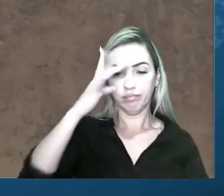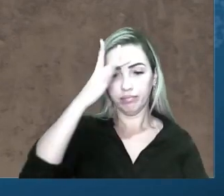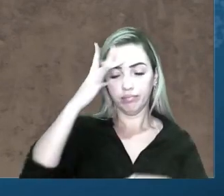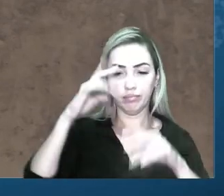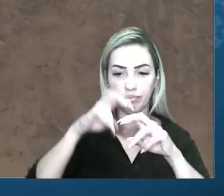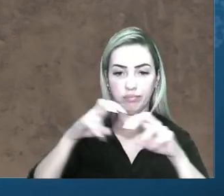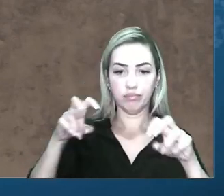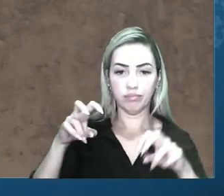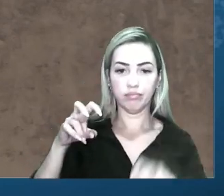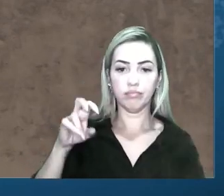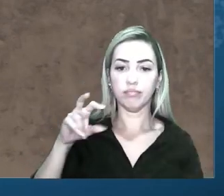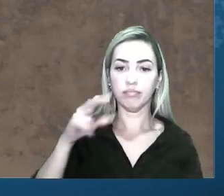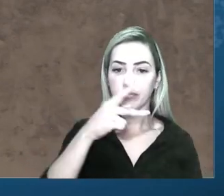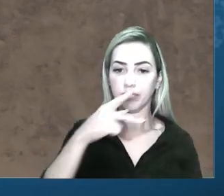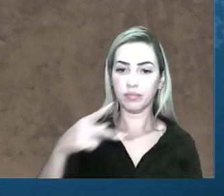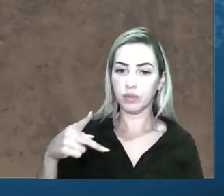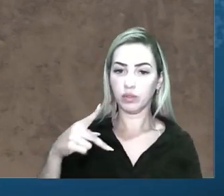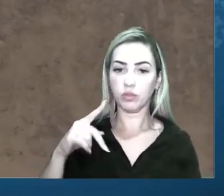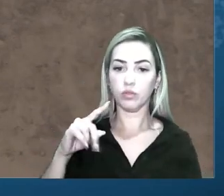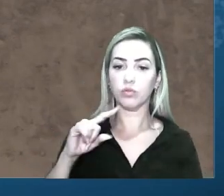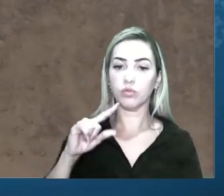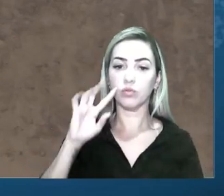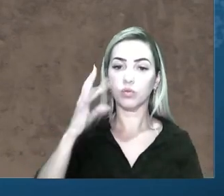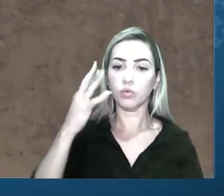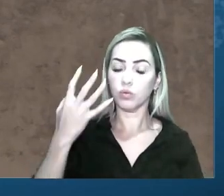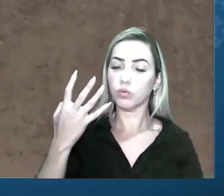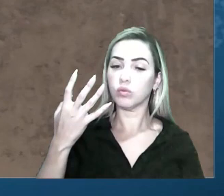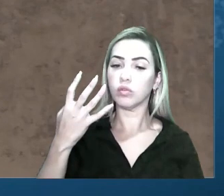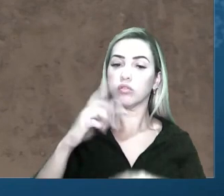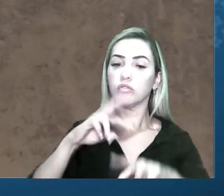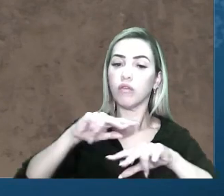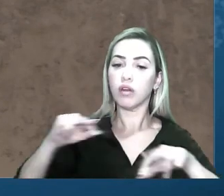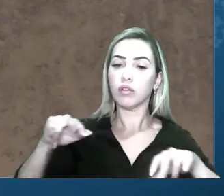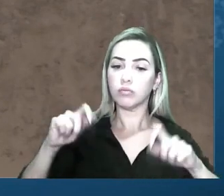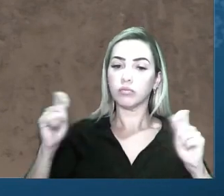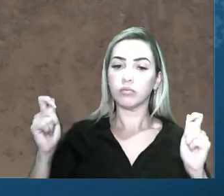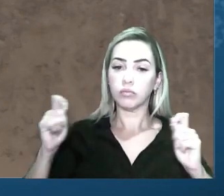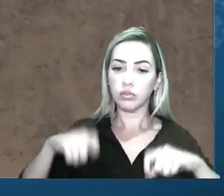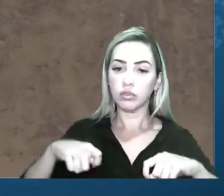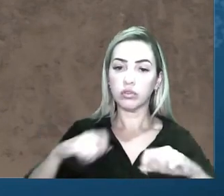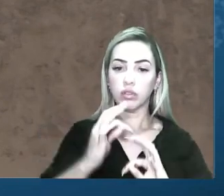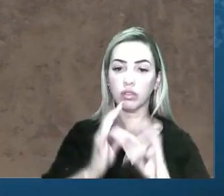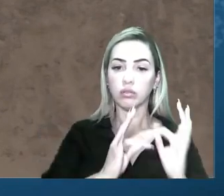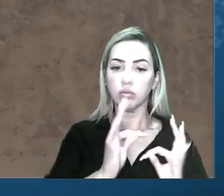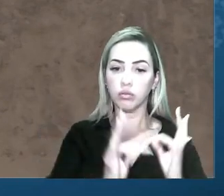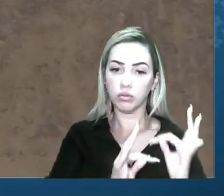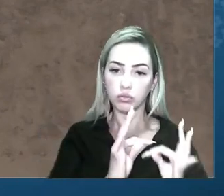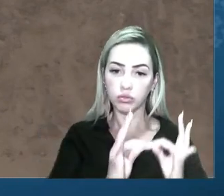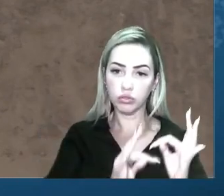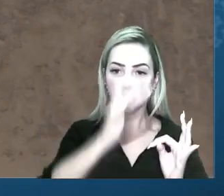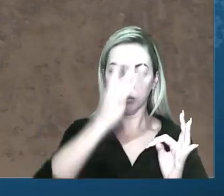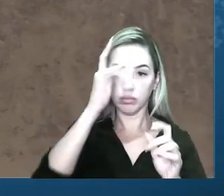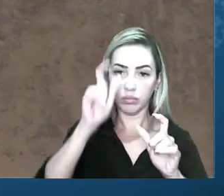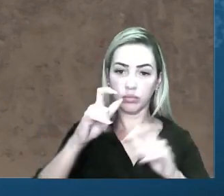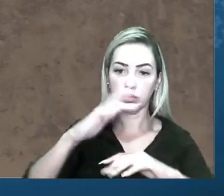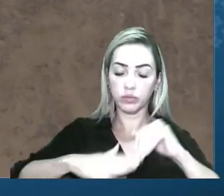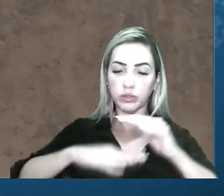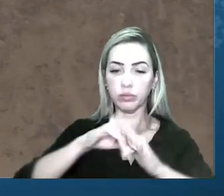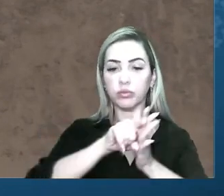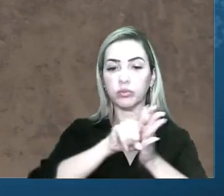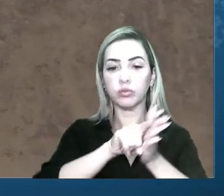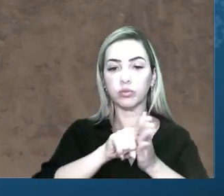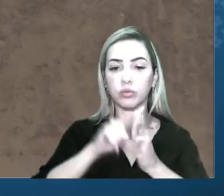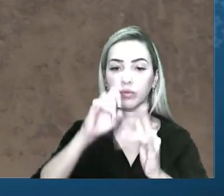RNA-Based Solution, The Infinite Possibilities in Biotechnology, a pesquisadora na Fiocruz e